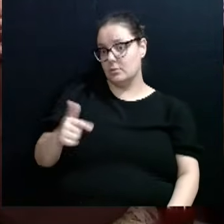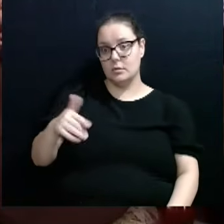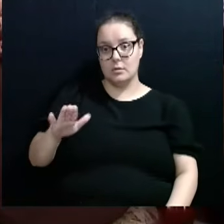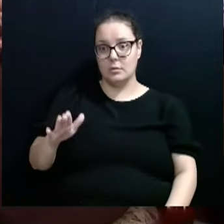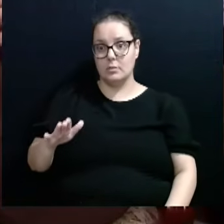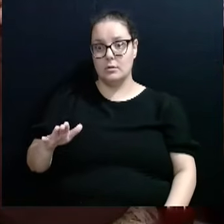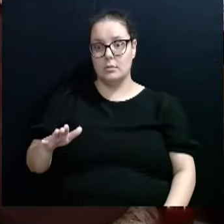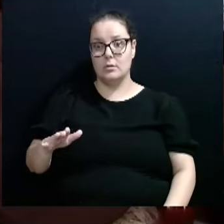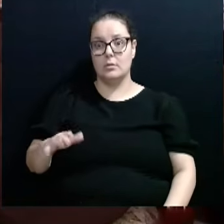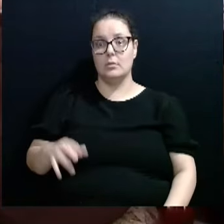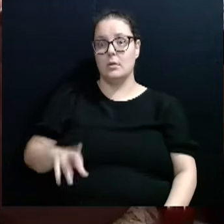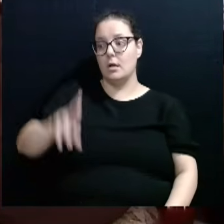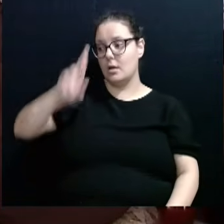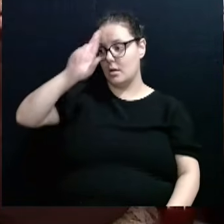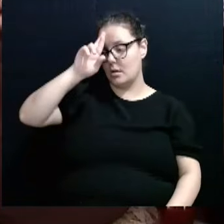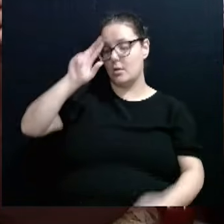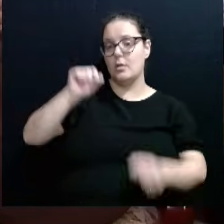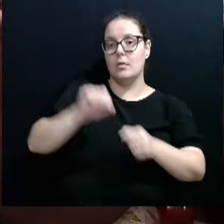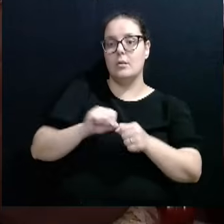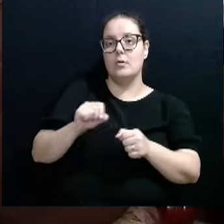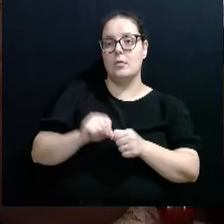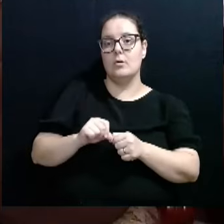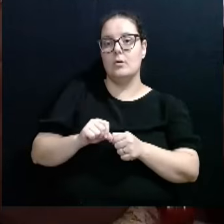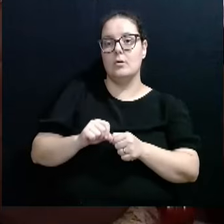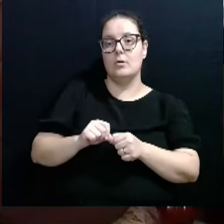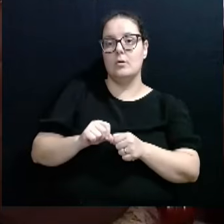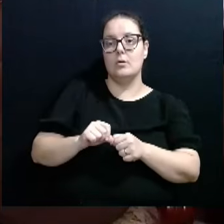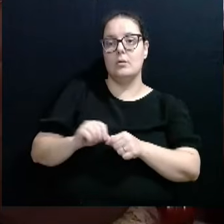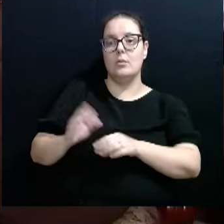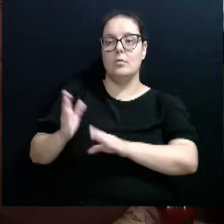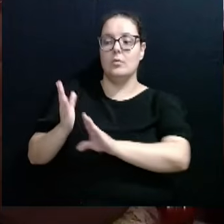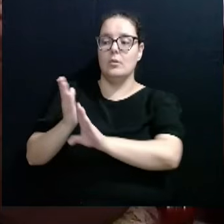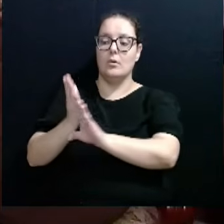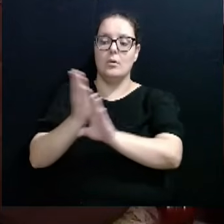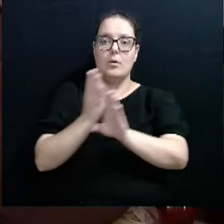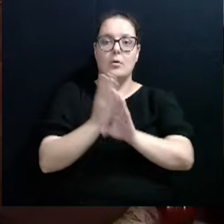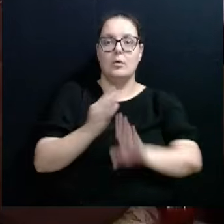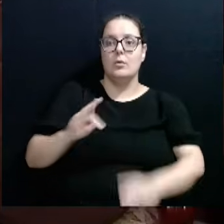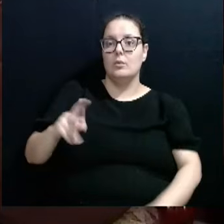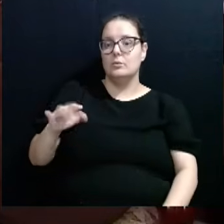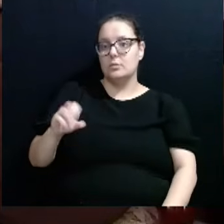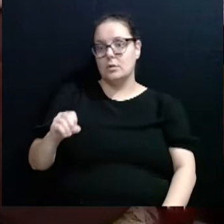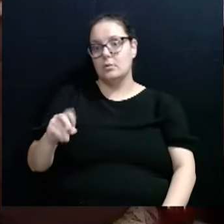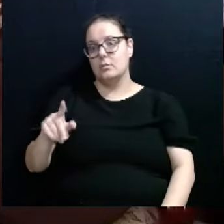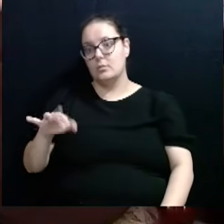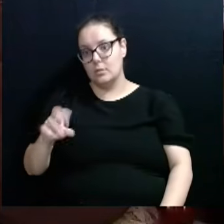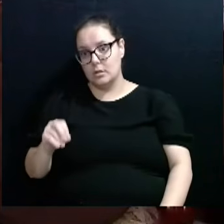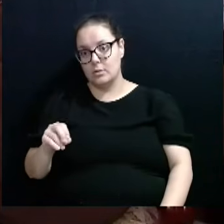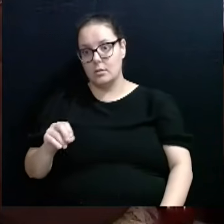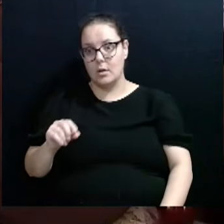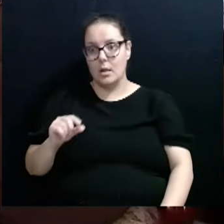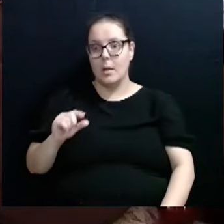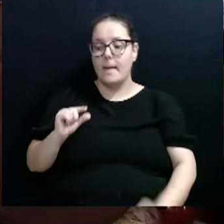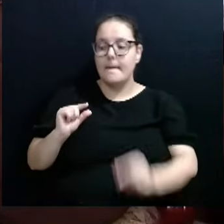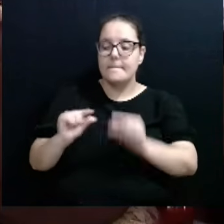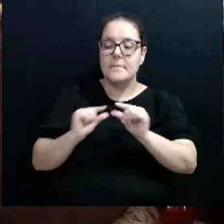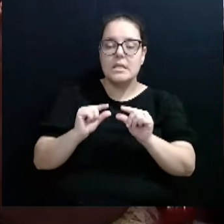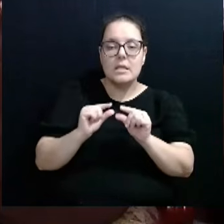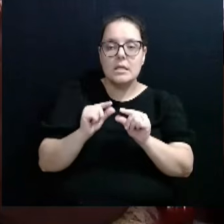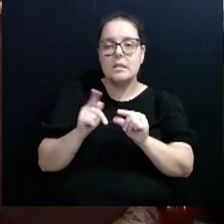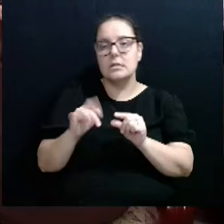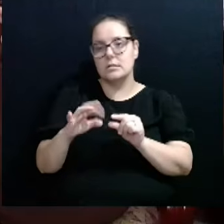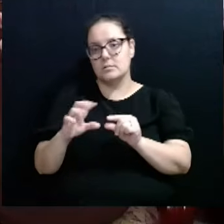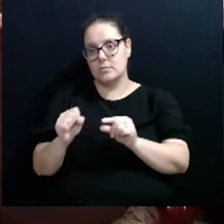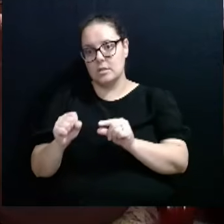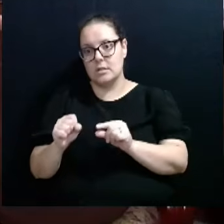eu fazia os achadinhos do treco velho, que eram pecinhas miúdas, que eu punha na